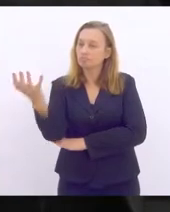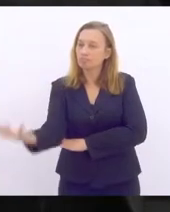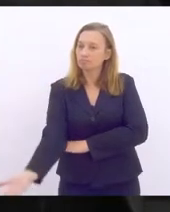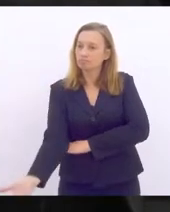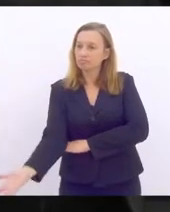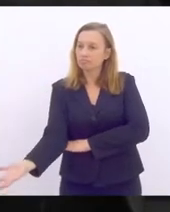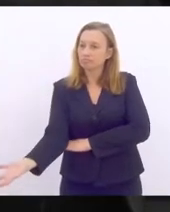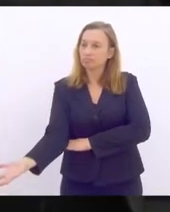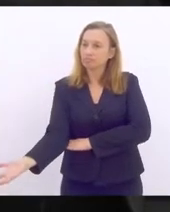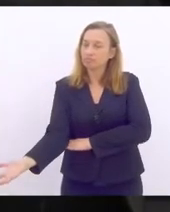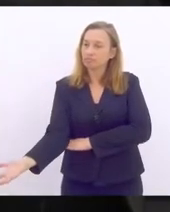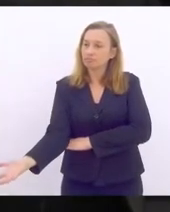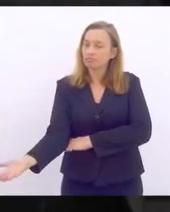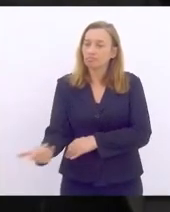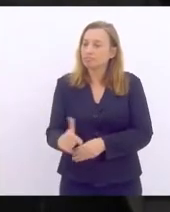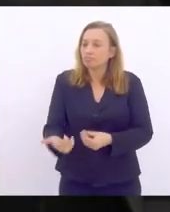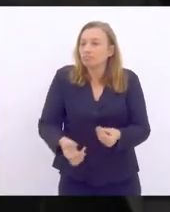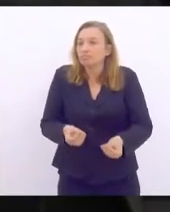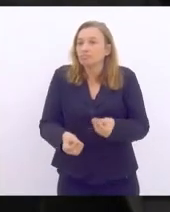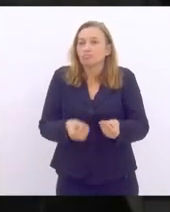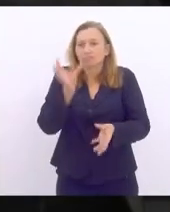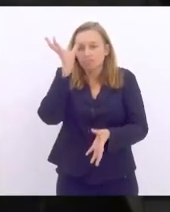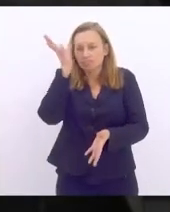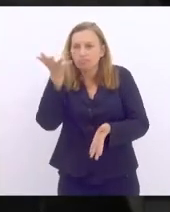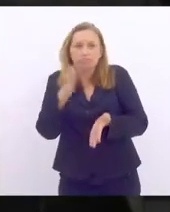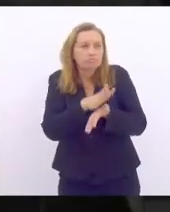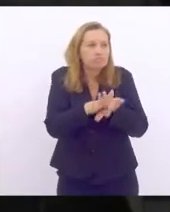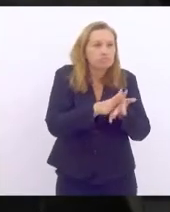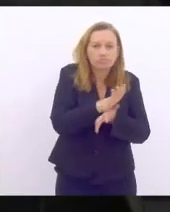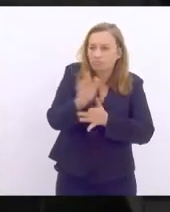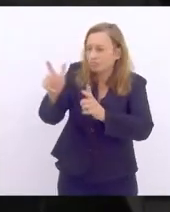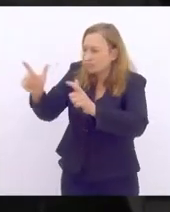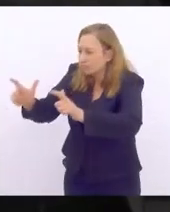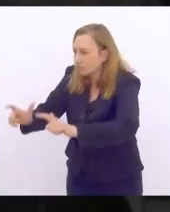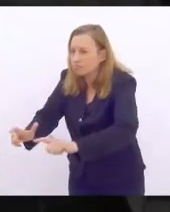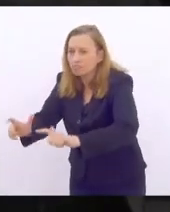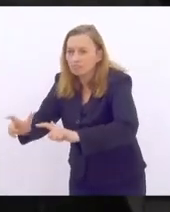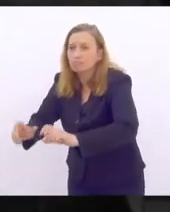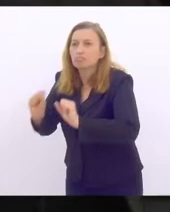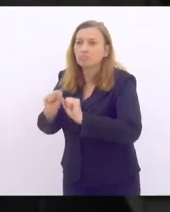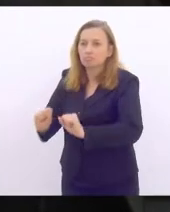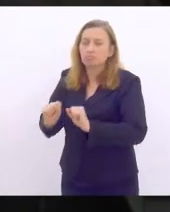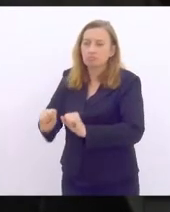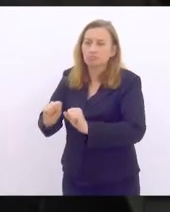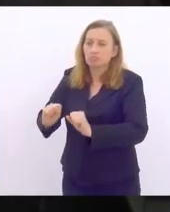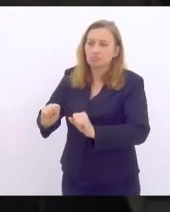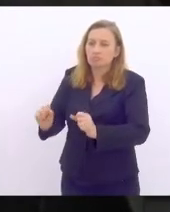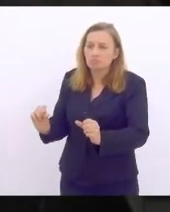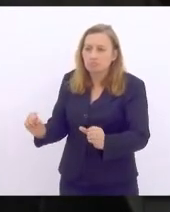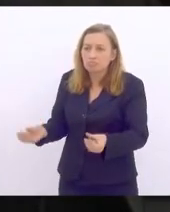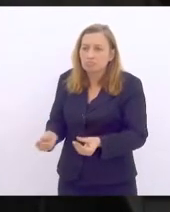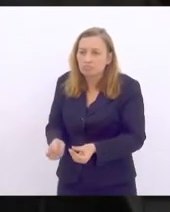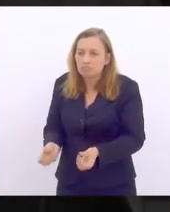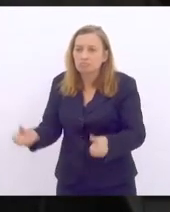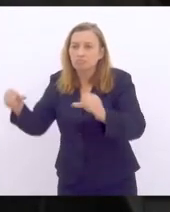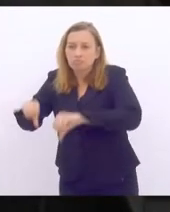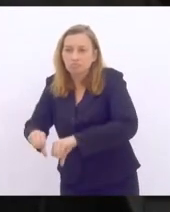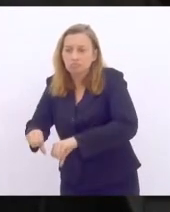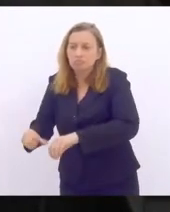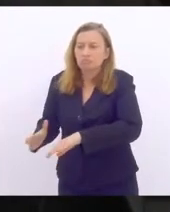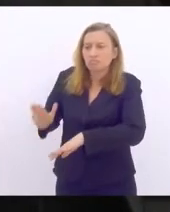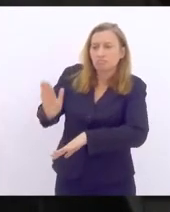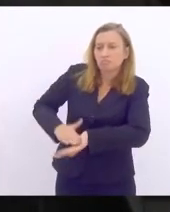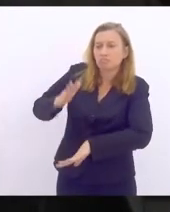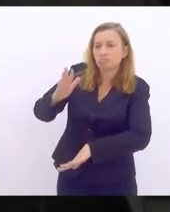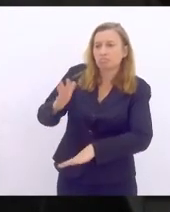fica Irreversível e aquela região pode virar uma Savana e um